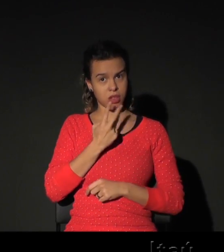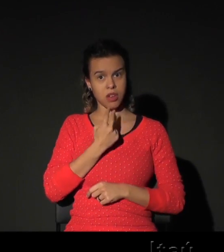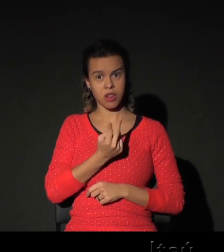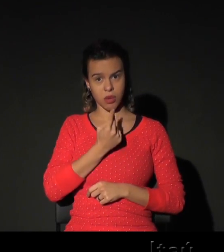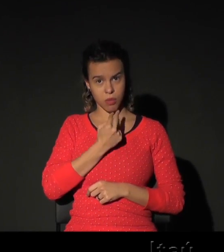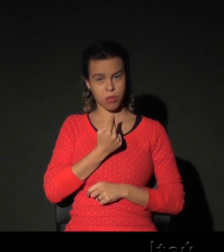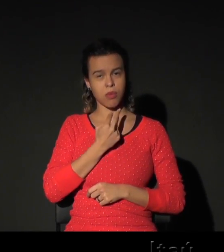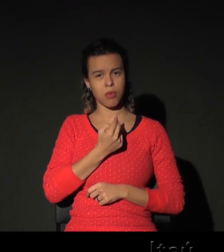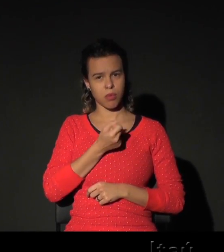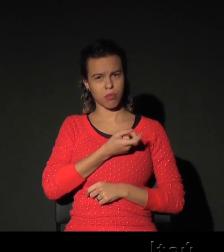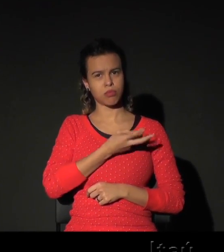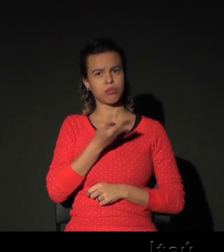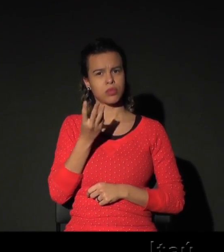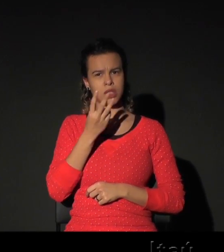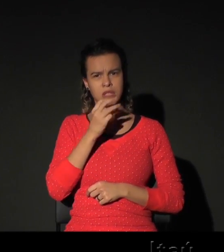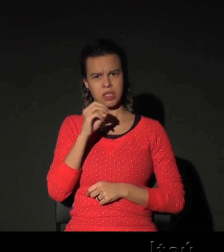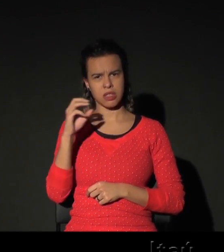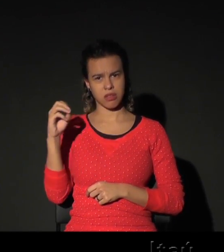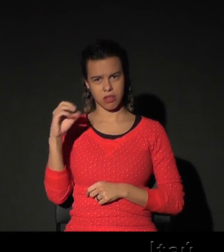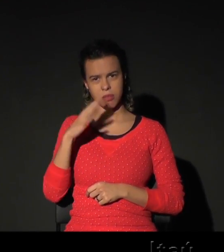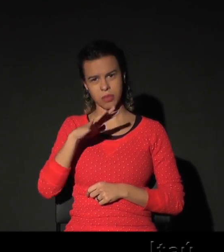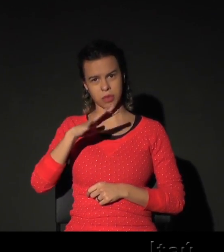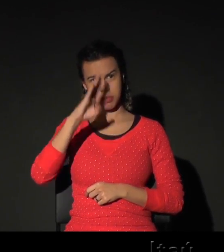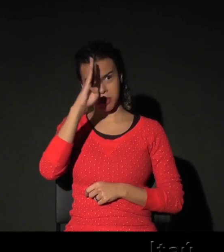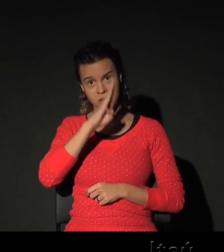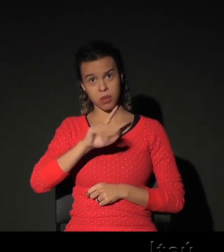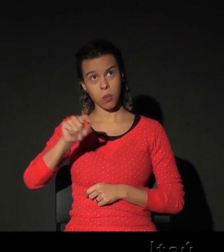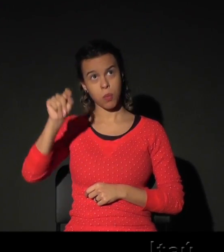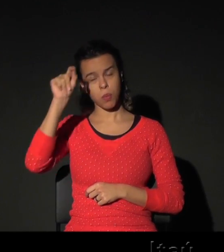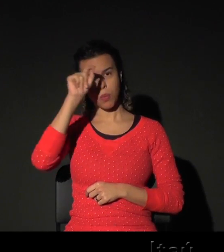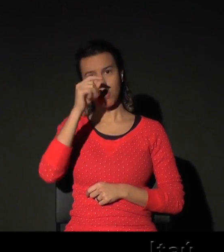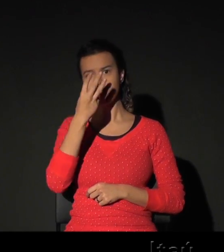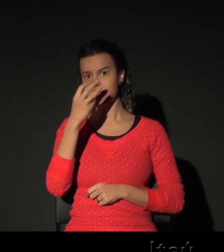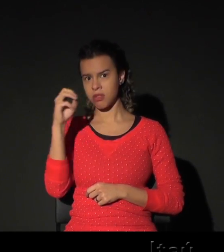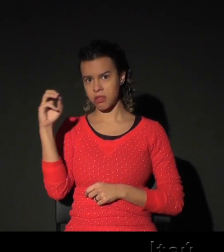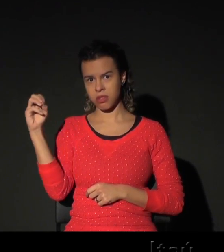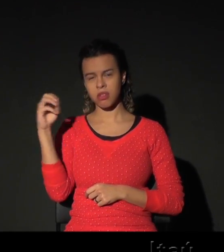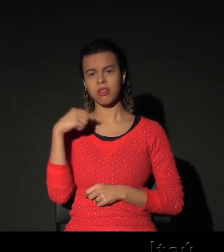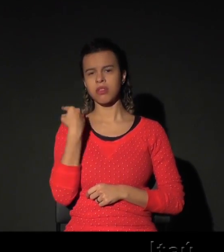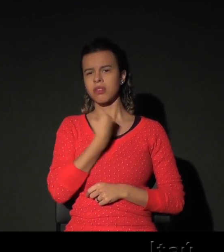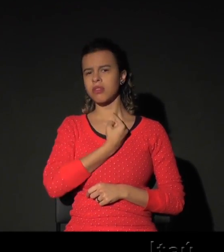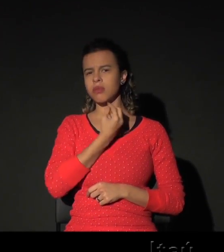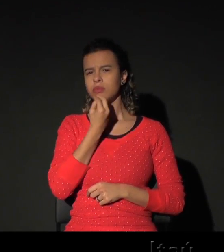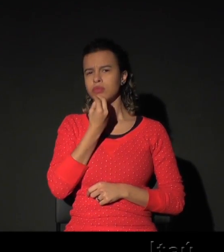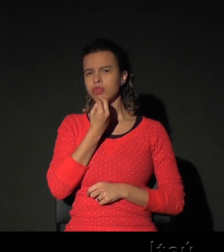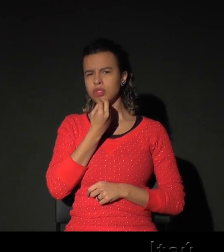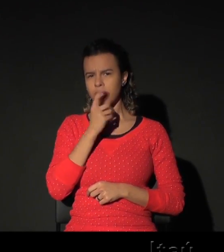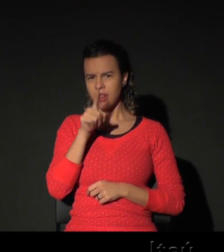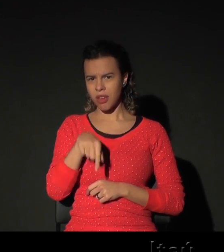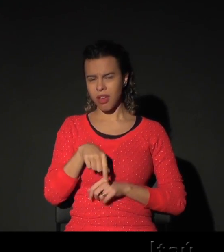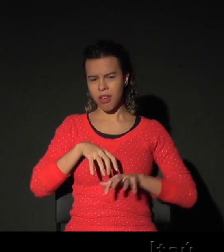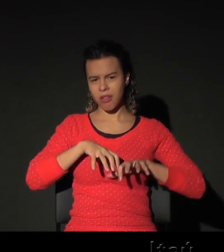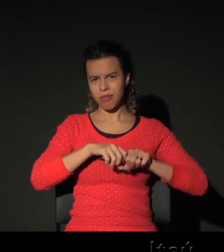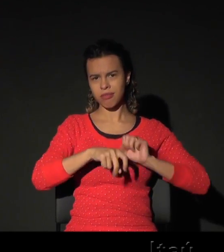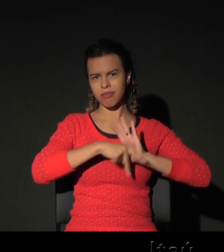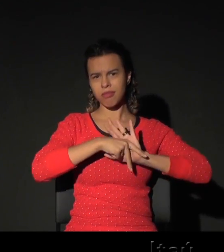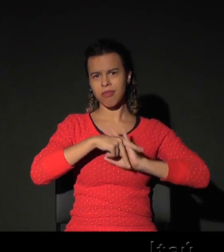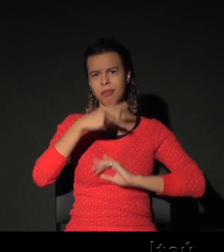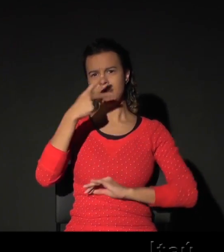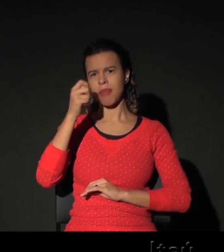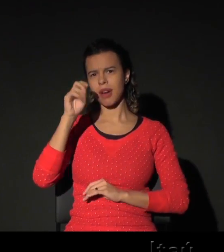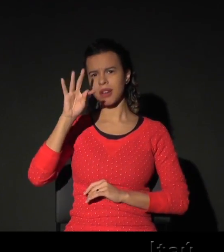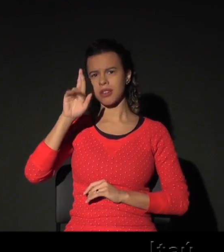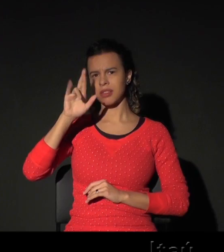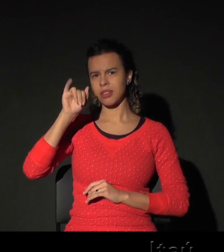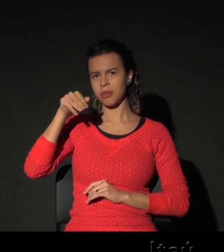que são mais de 300 línguas indígenas nesse país Nós deveríamos ser considerado Patrimônio da Humanidade